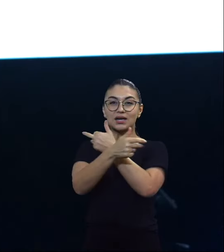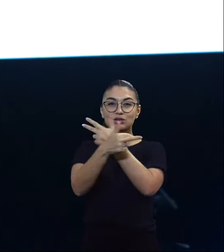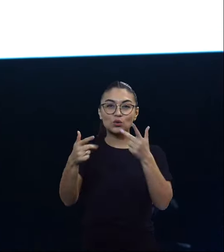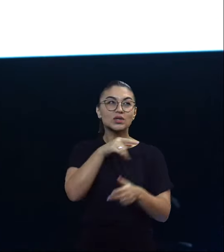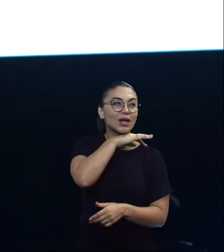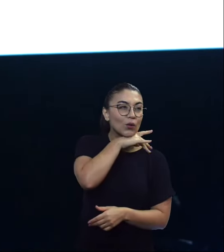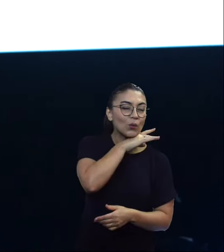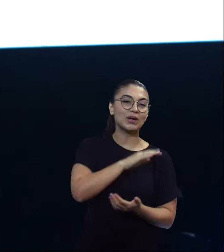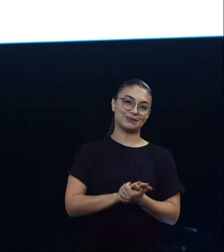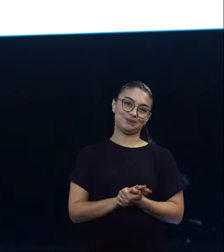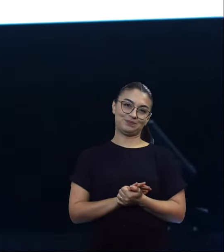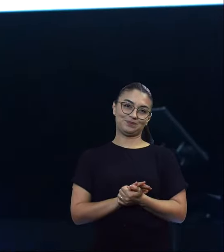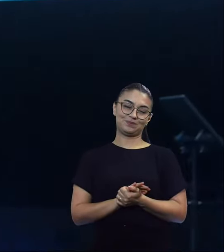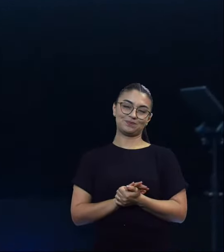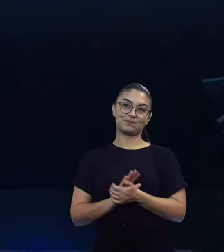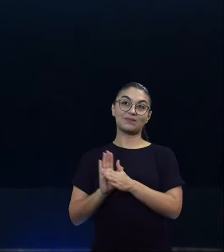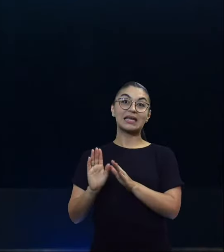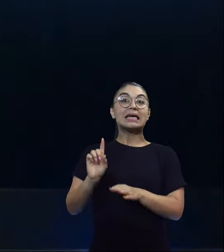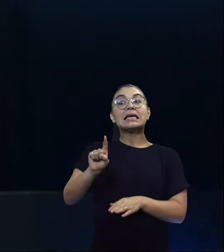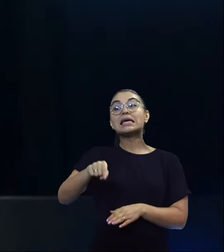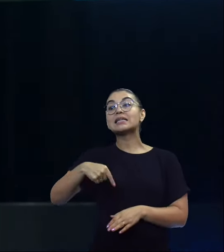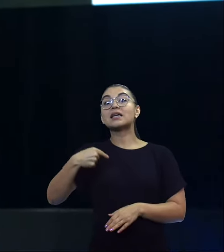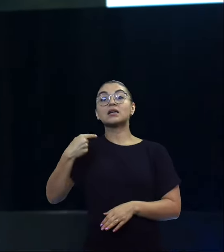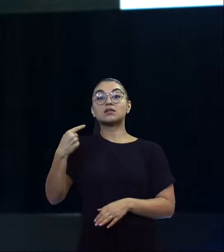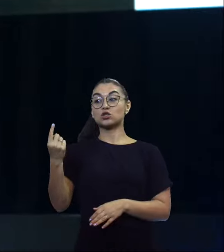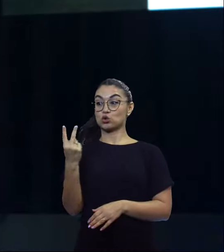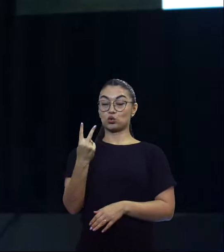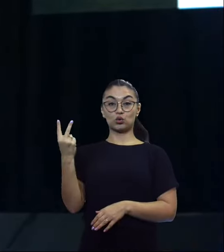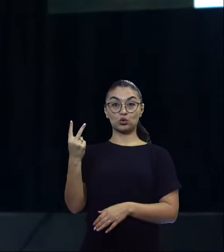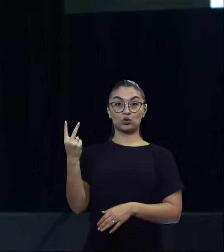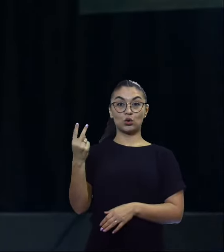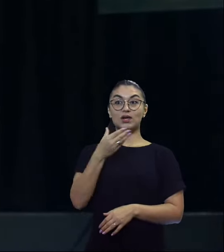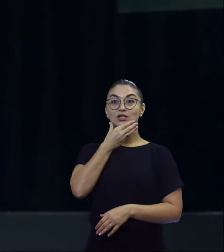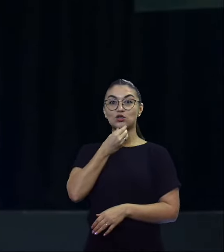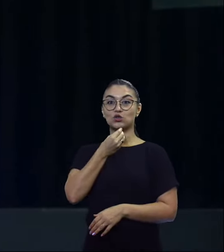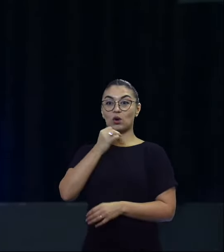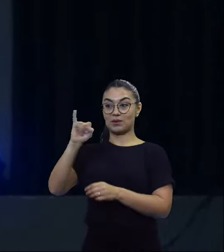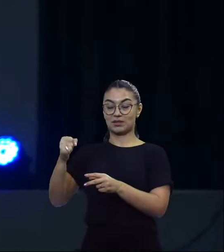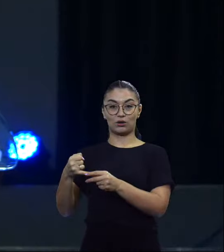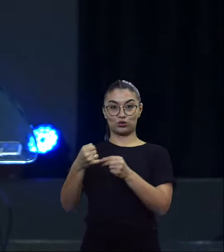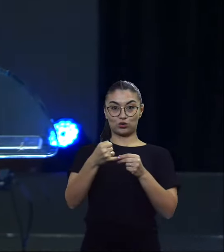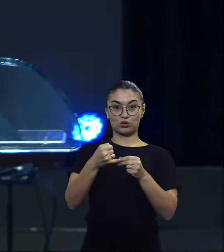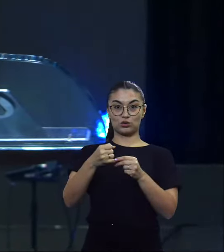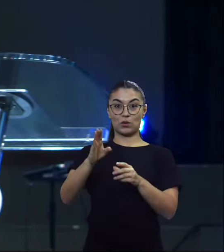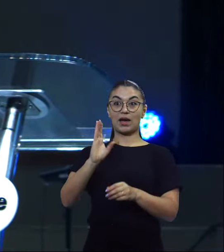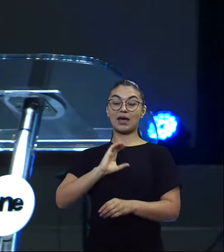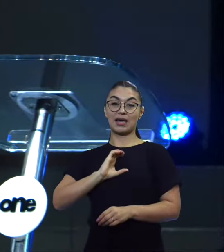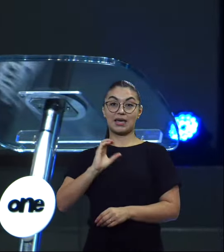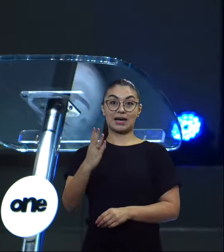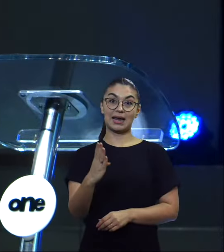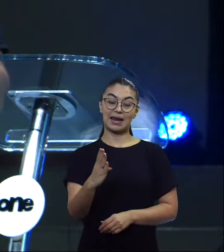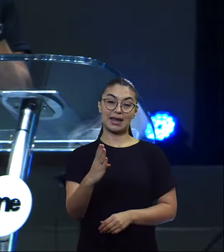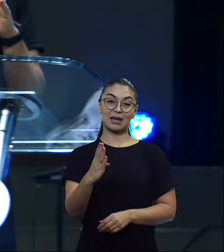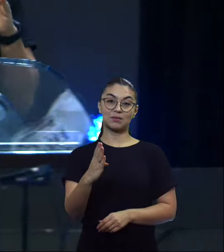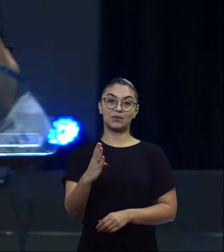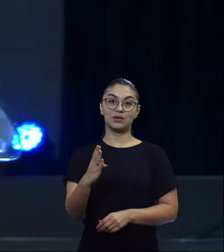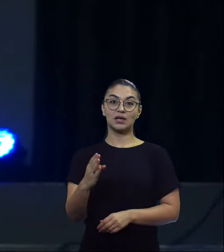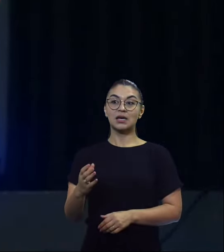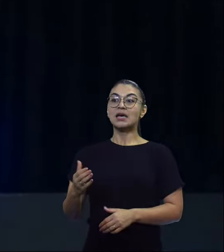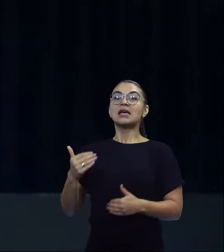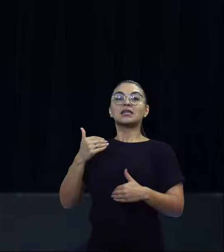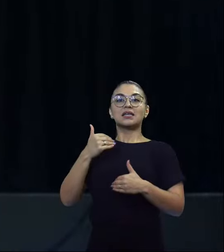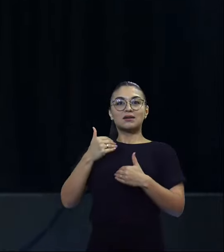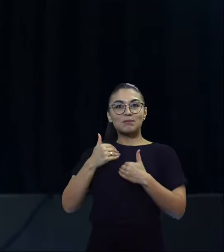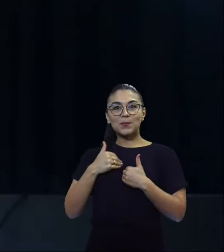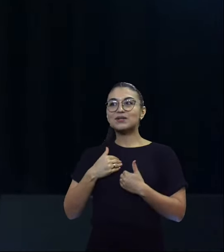amém? E tem o outro lado, que é os caras que é otimista, que tem que segurar, porque para ele tudo vai dar certo, não vai dar errado. O equilíbrio é mais saudável, gente, os